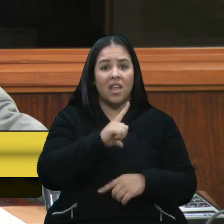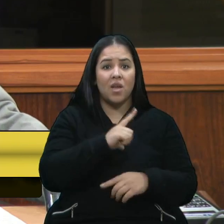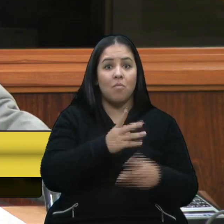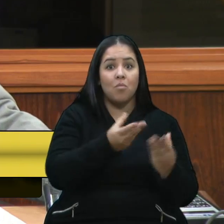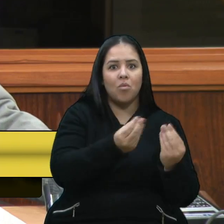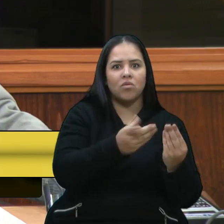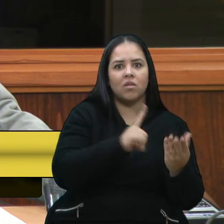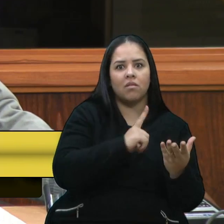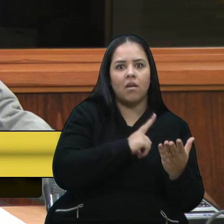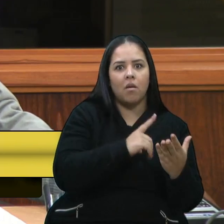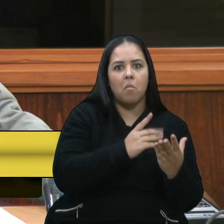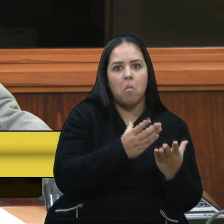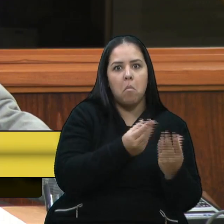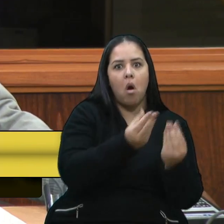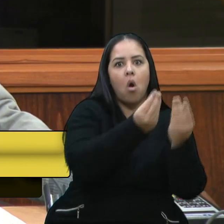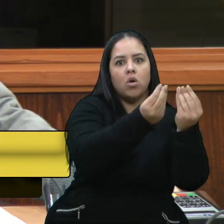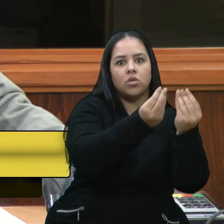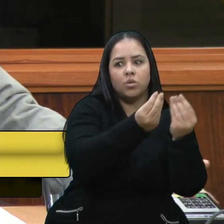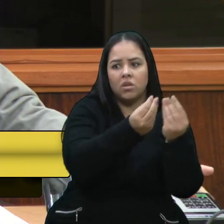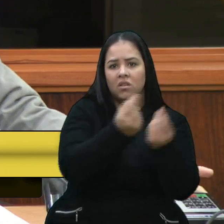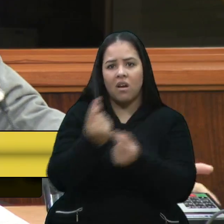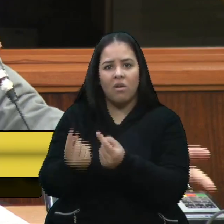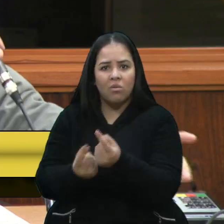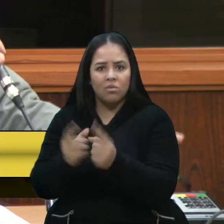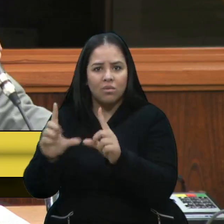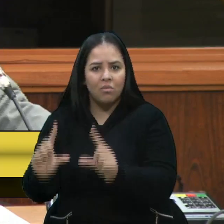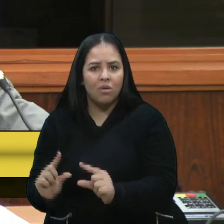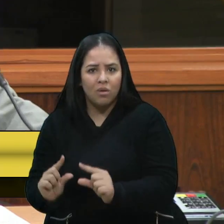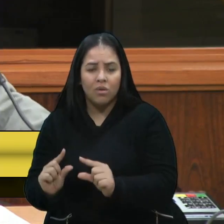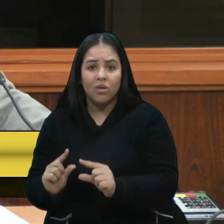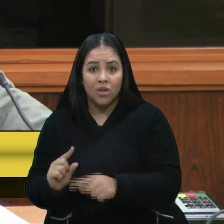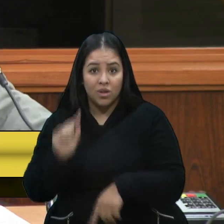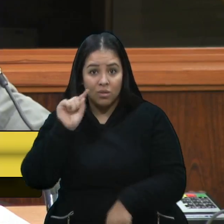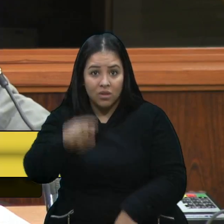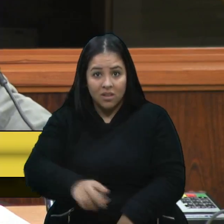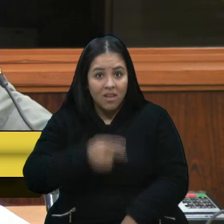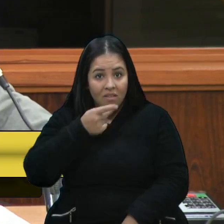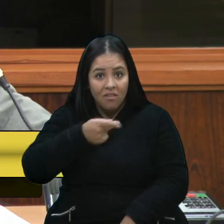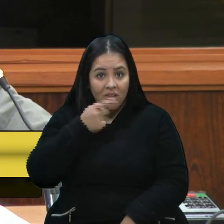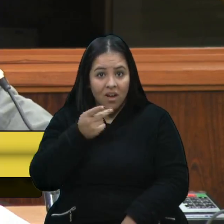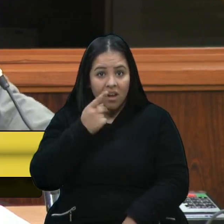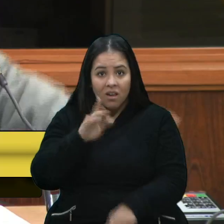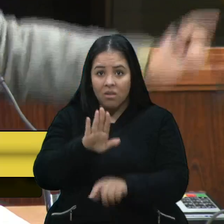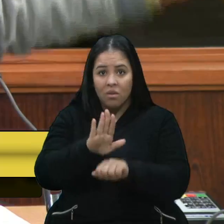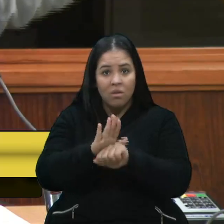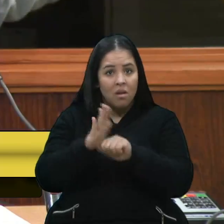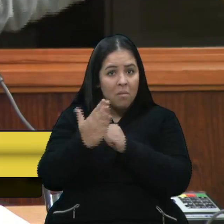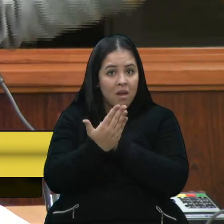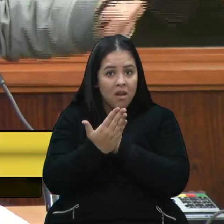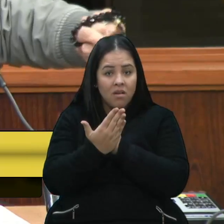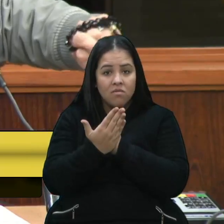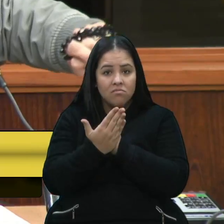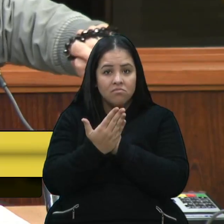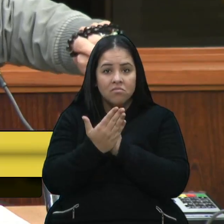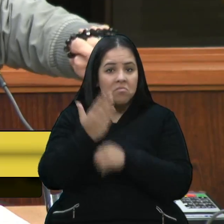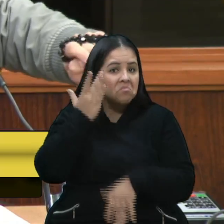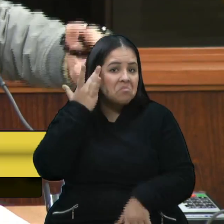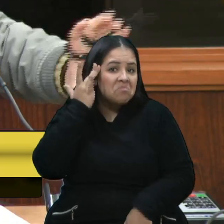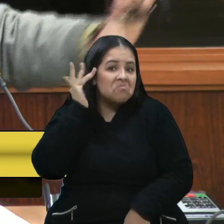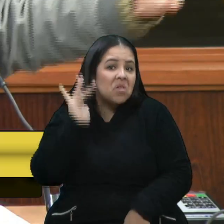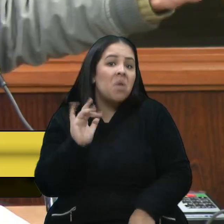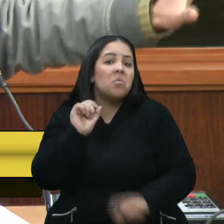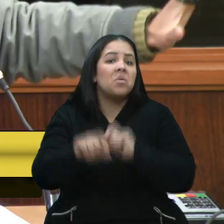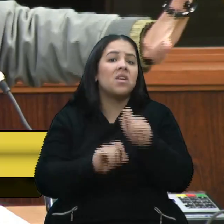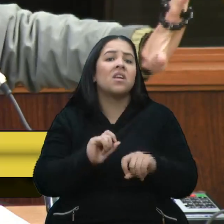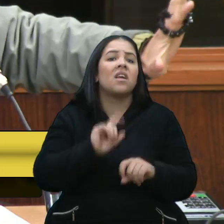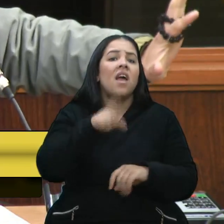parte cultural. E como você frisa, muitas pessoas dos bairros não sabem que acessar um Ordovás, né? Não sabem